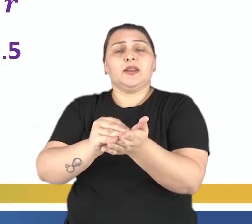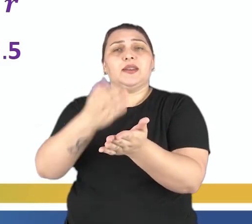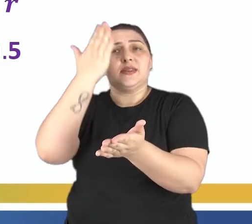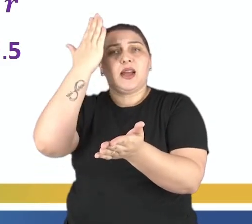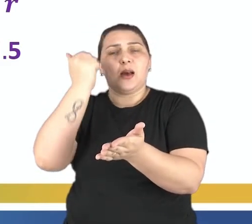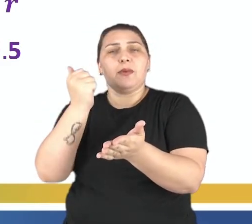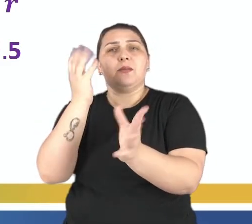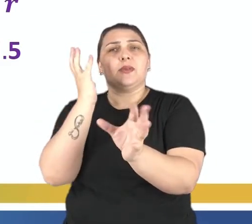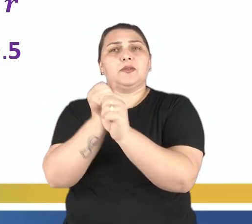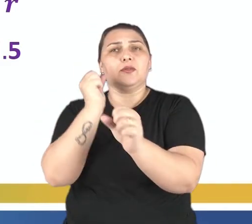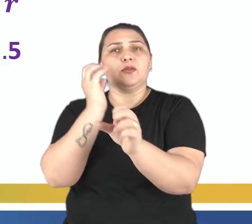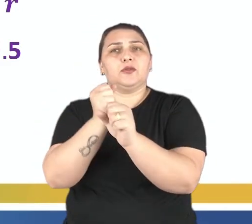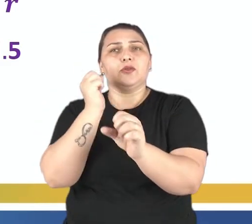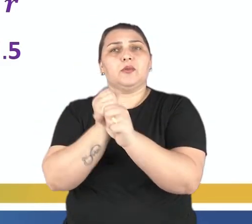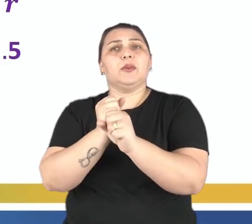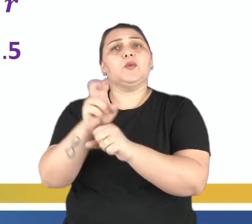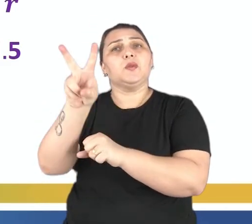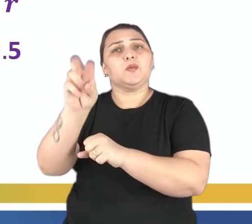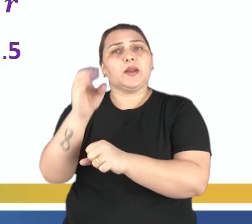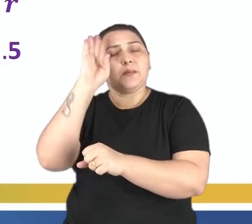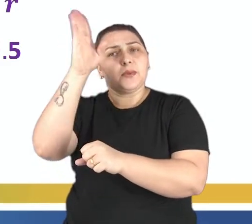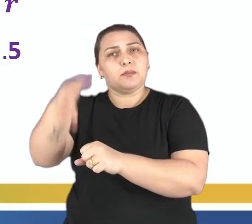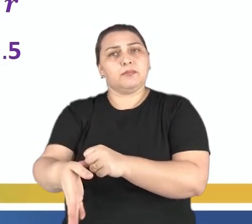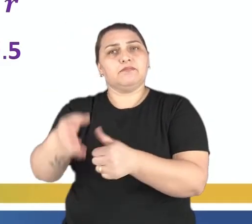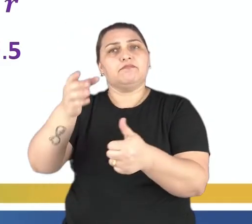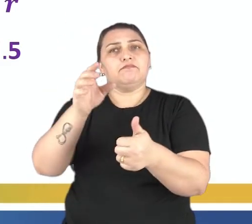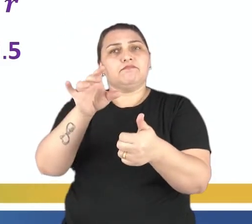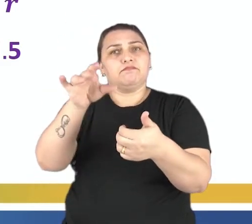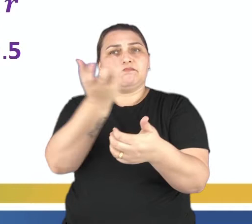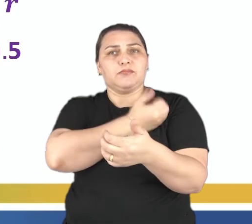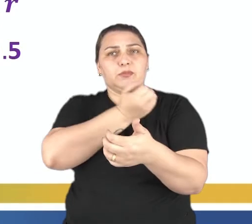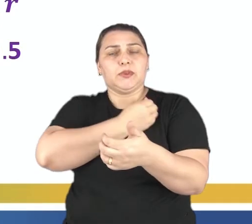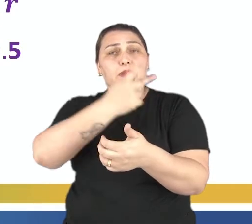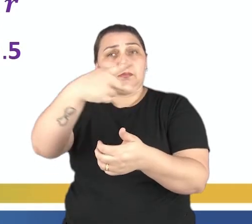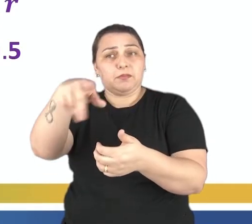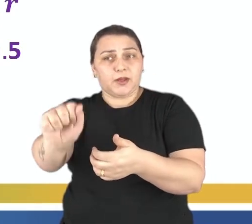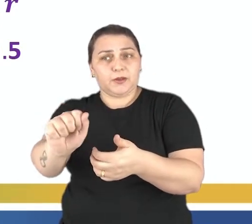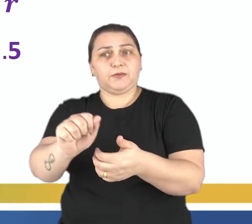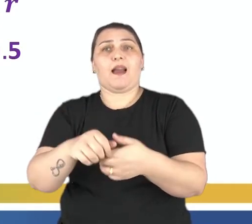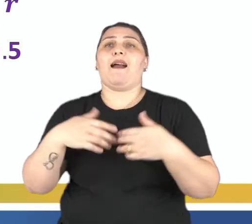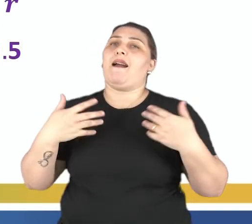descobrirmos a soma dos 50 primeiros termos da PA.